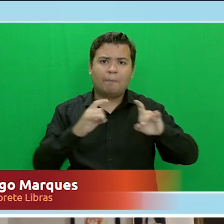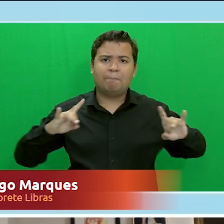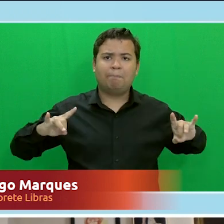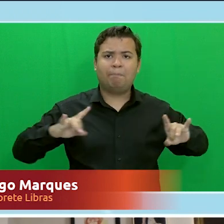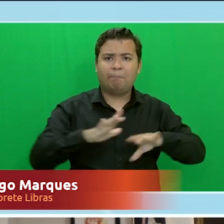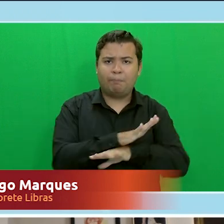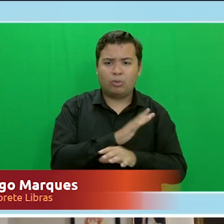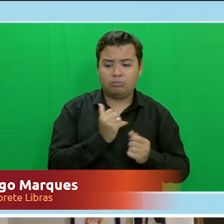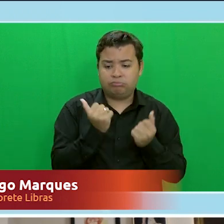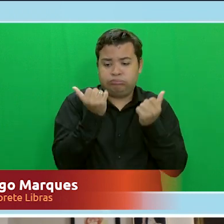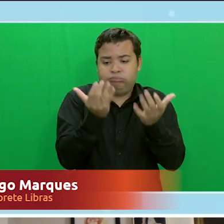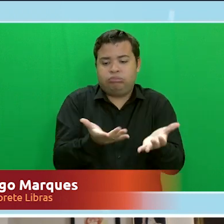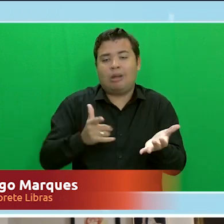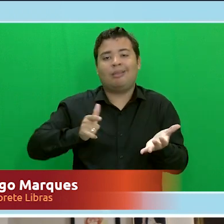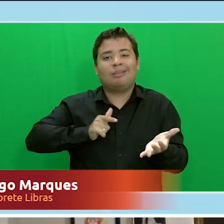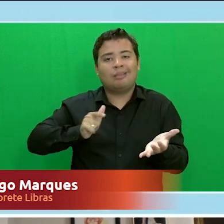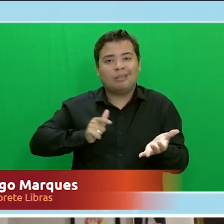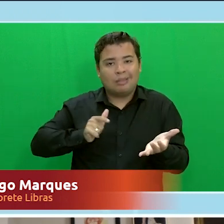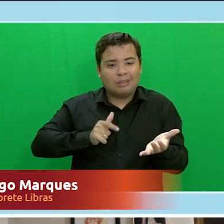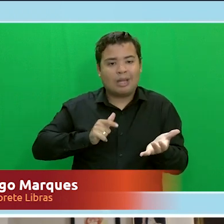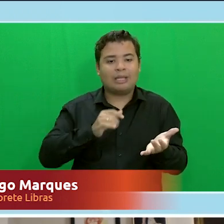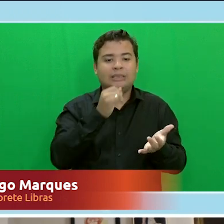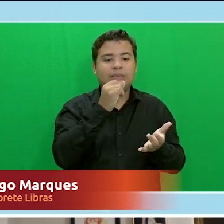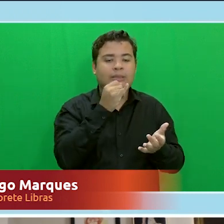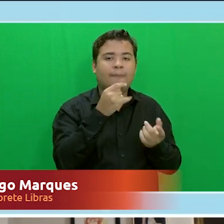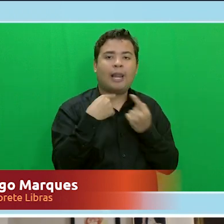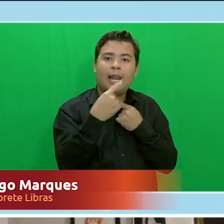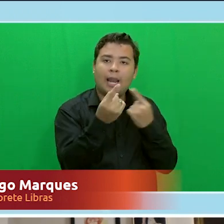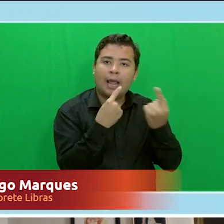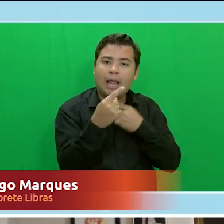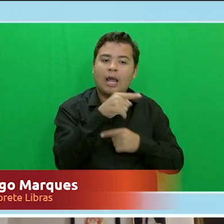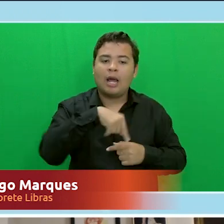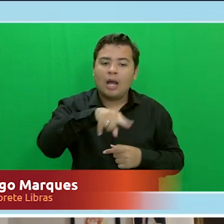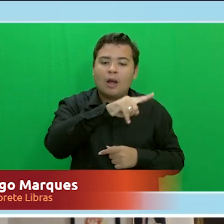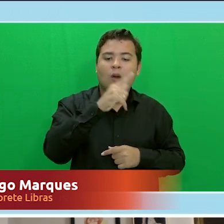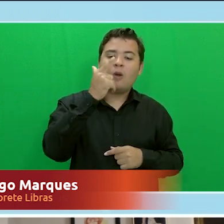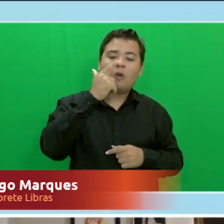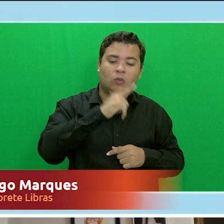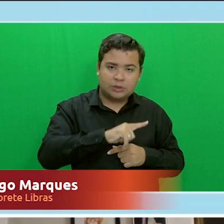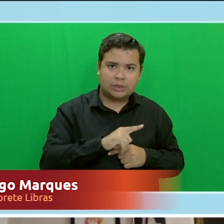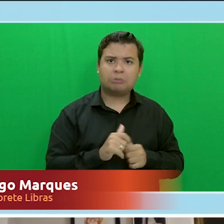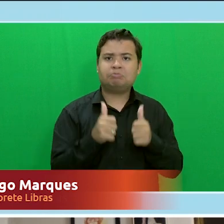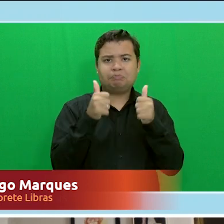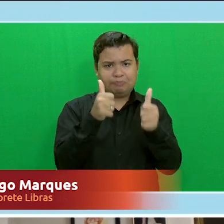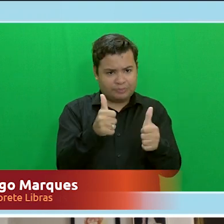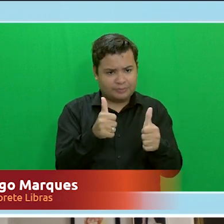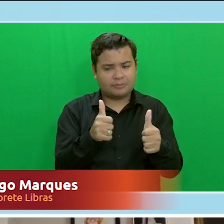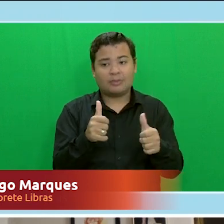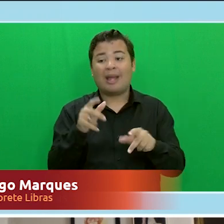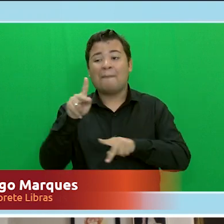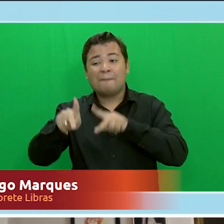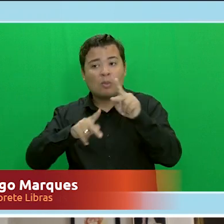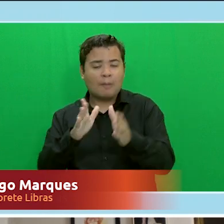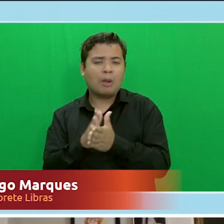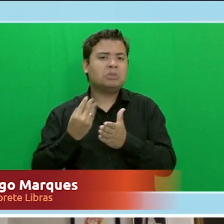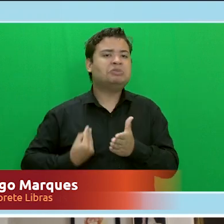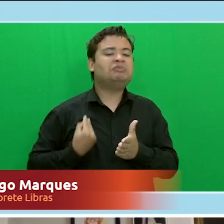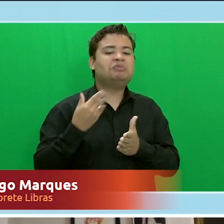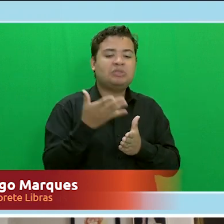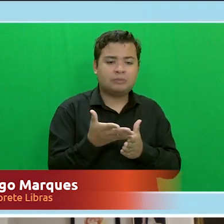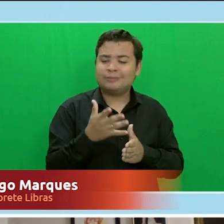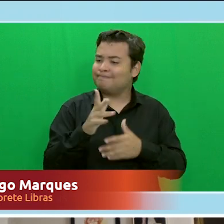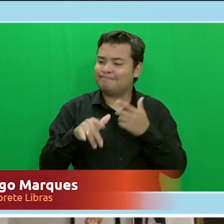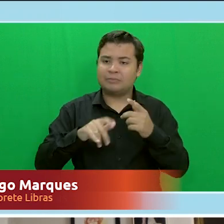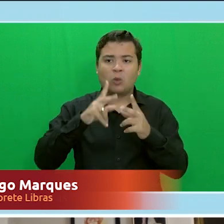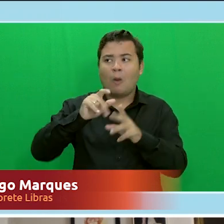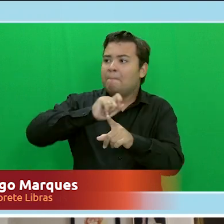estrutura oferecida, né, uma malha viária, uma estrutura já constituída, ao expulsar essa população para áreas em que vai ter